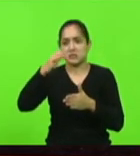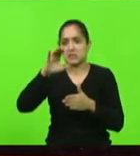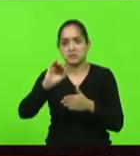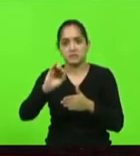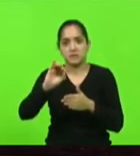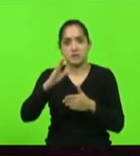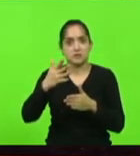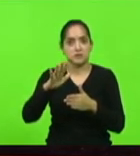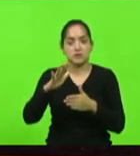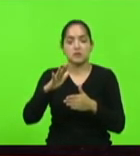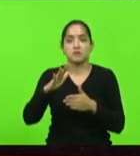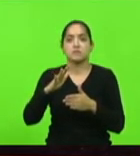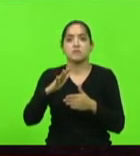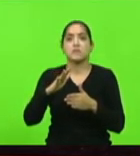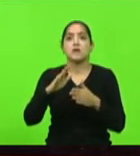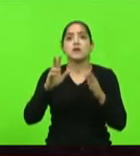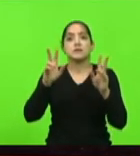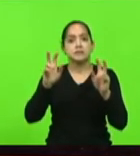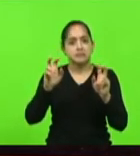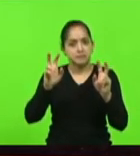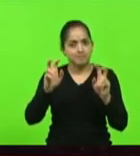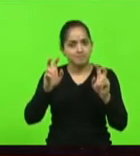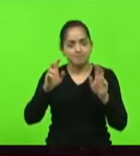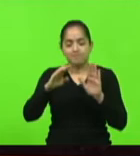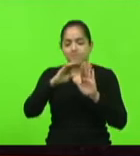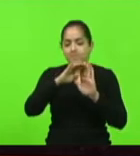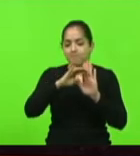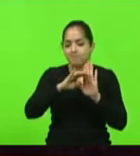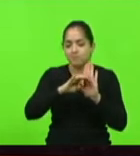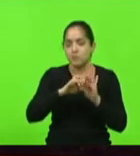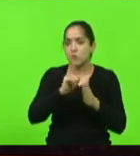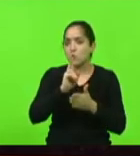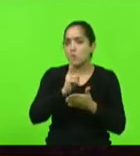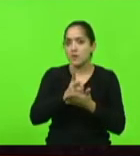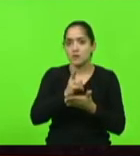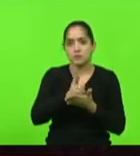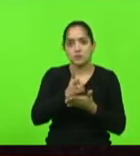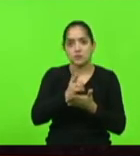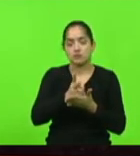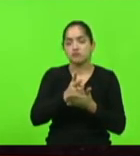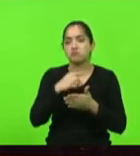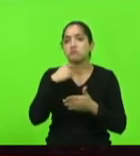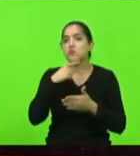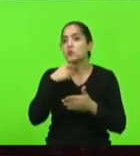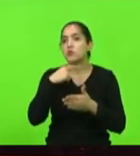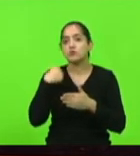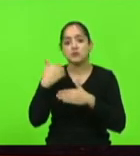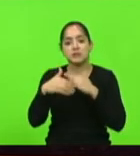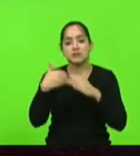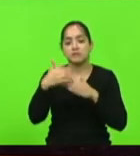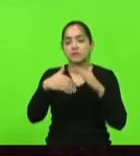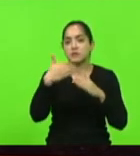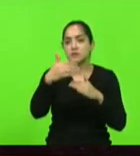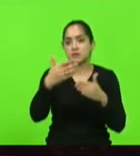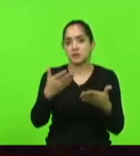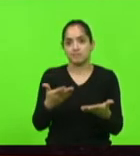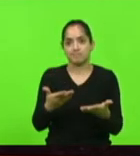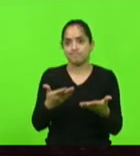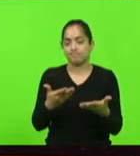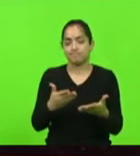com a mesma pauta. E não consegui avançar um milímetro, deputado